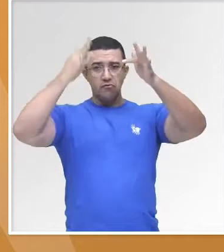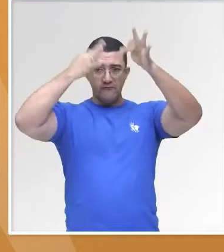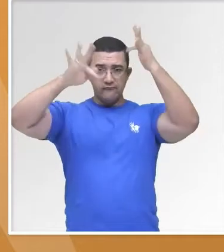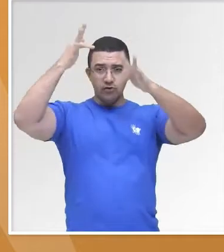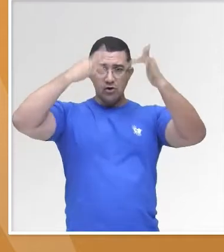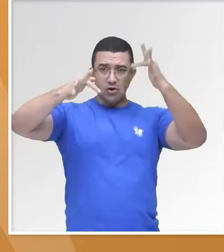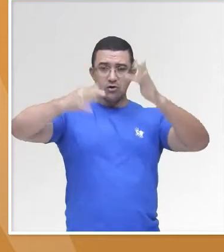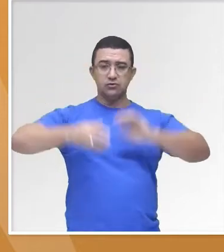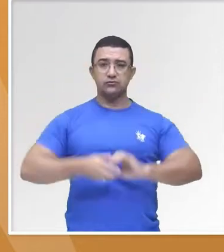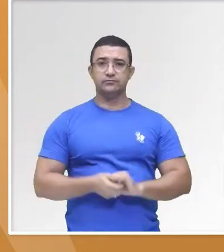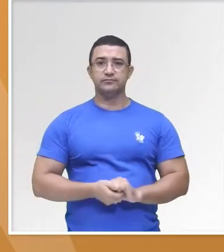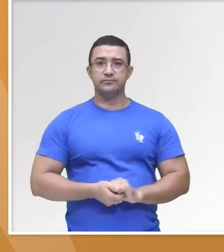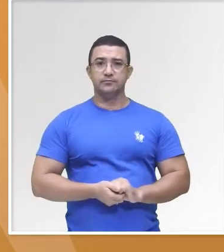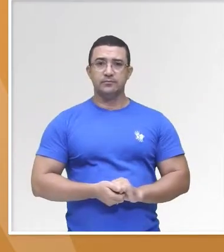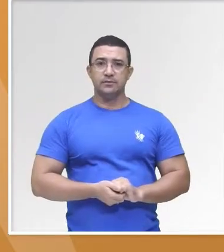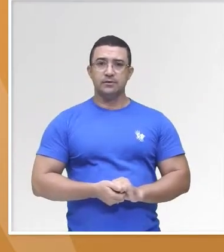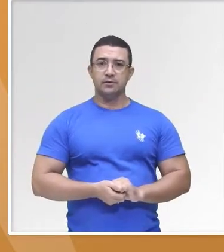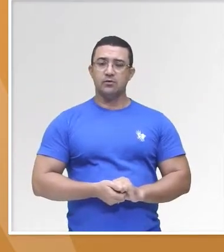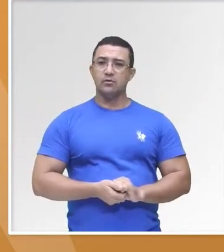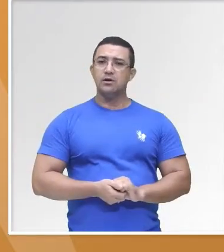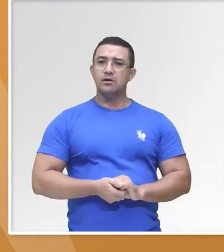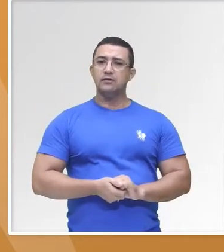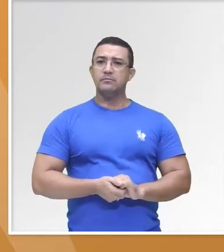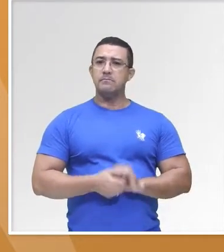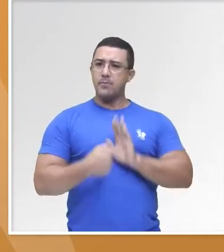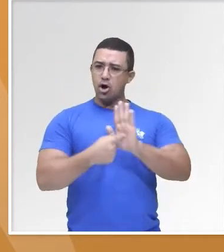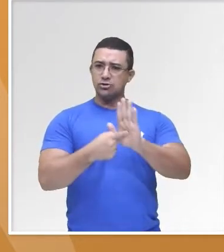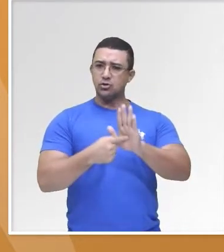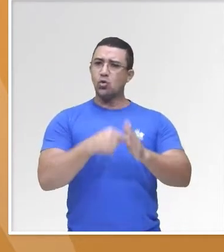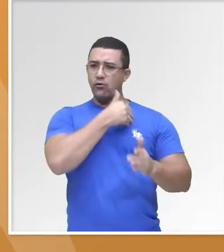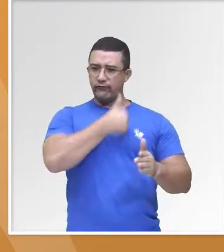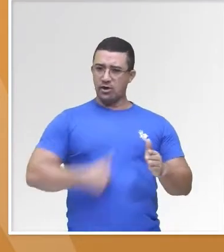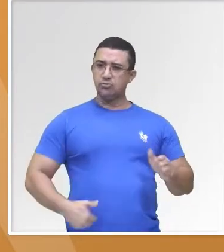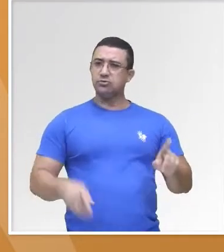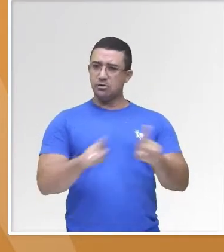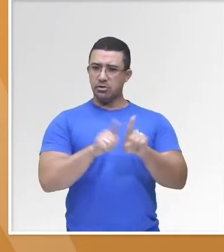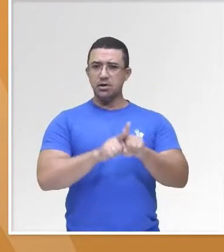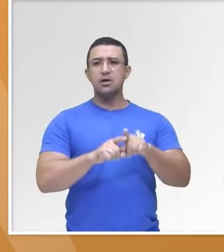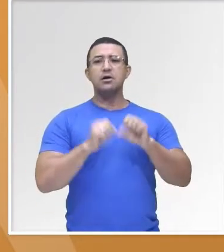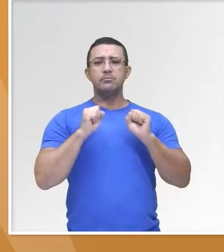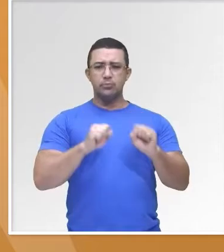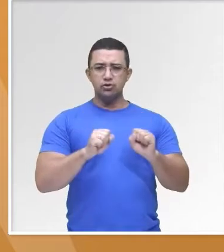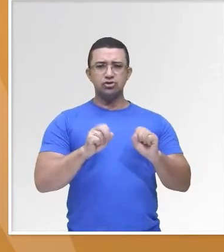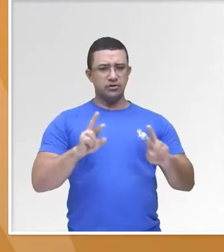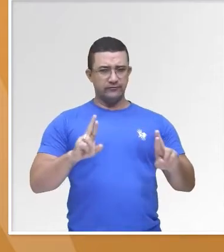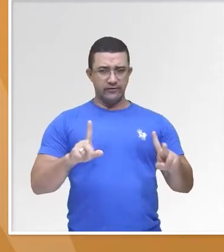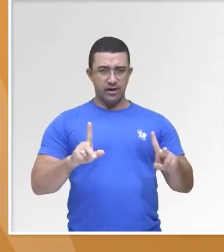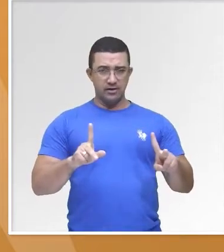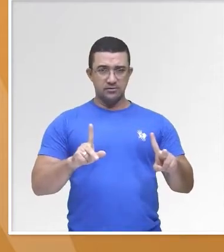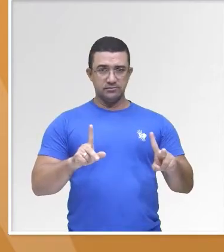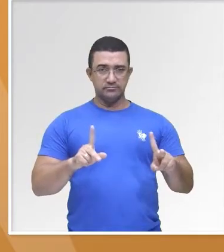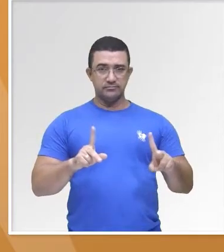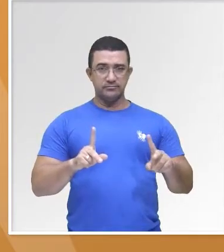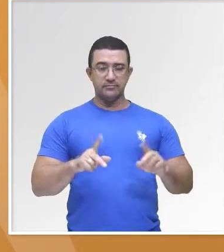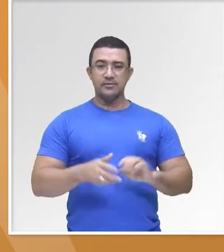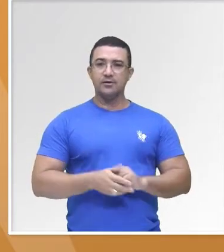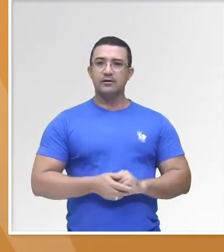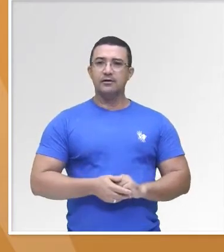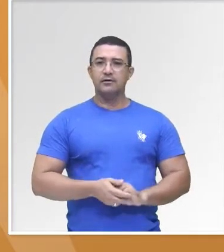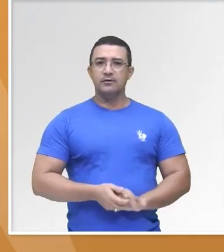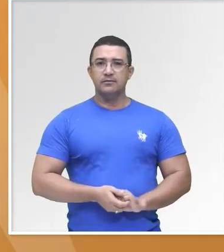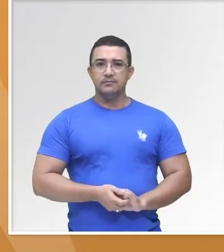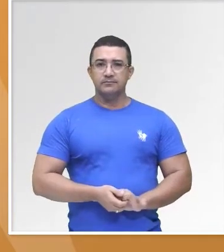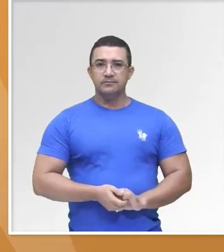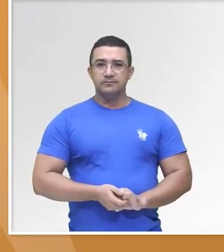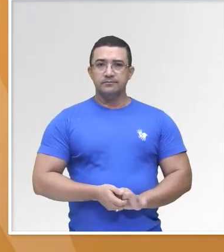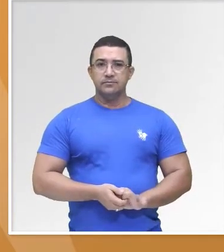essa reflexão de que o governo poderia ser diferenciado. Por que ele pensou dessa forma? Pelo que o professor Artemis explicou ali no